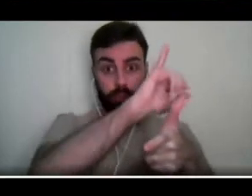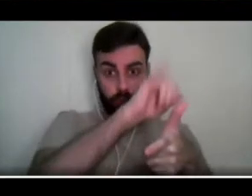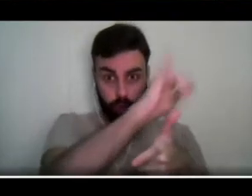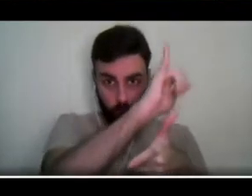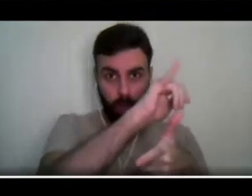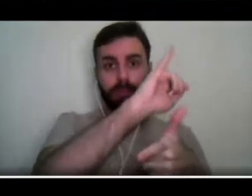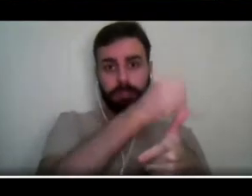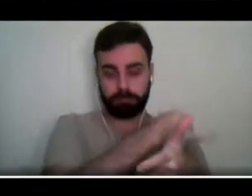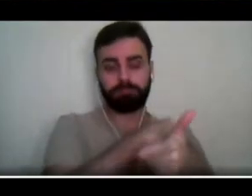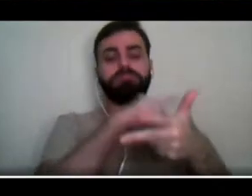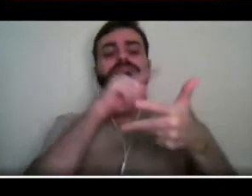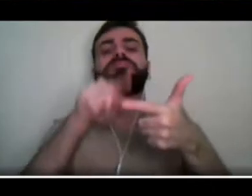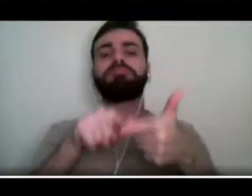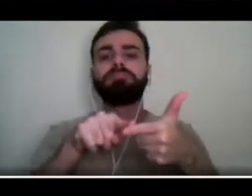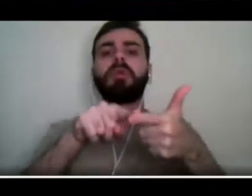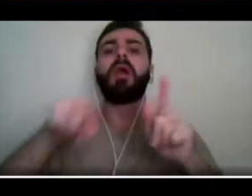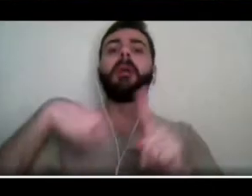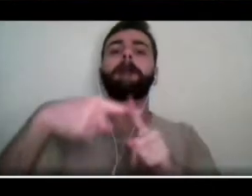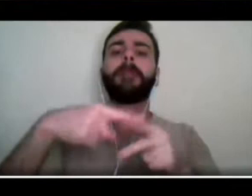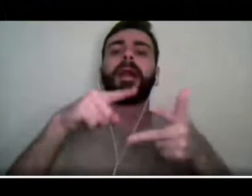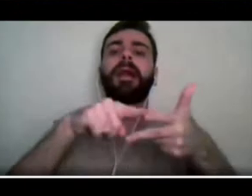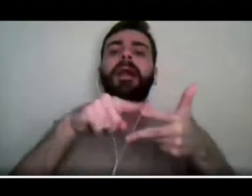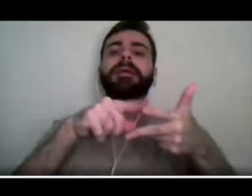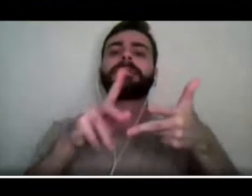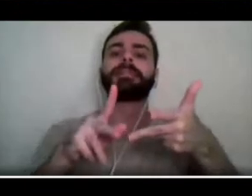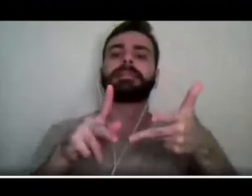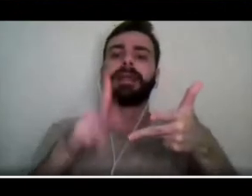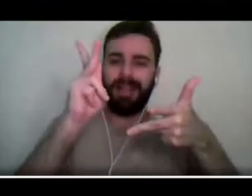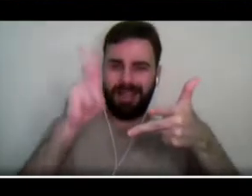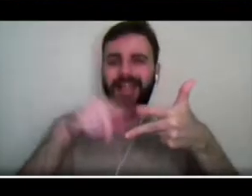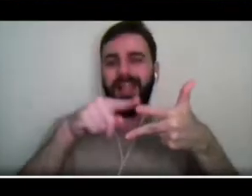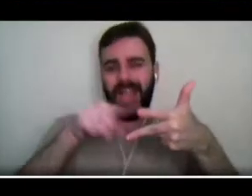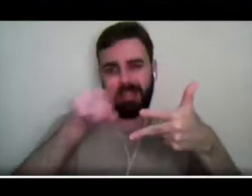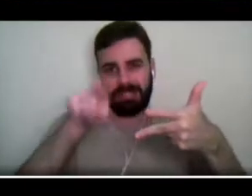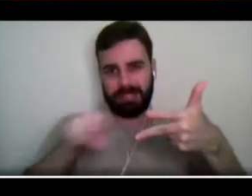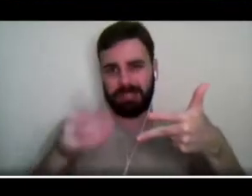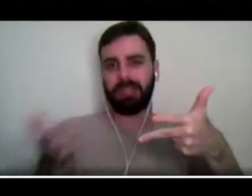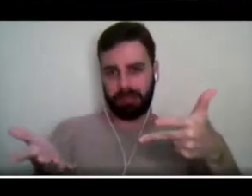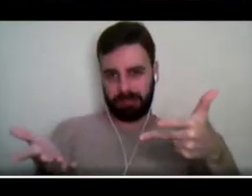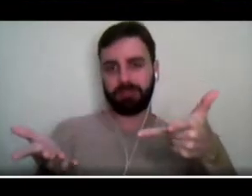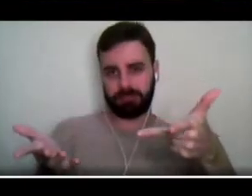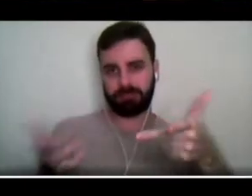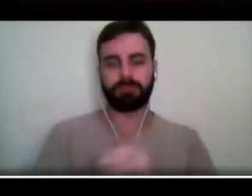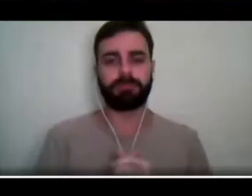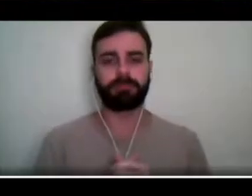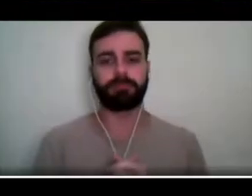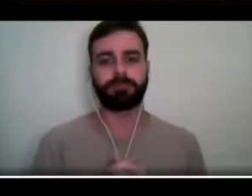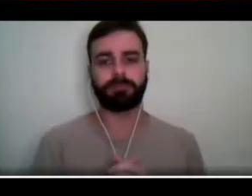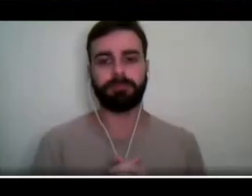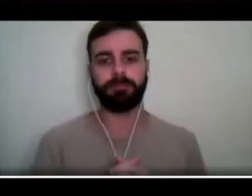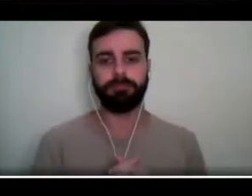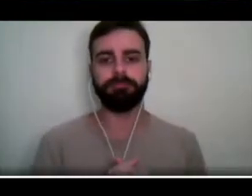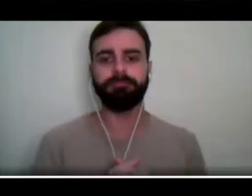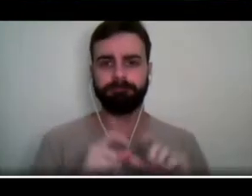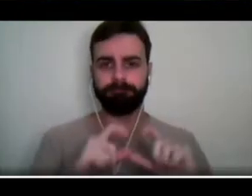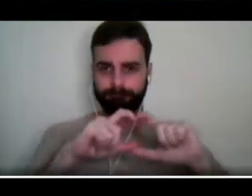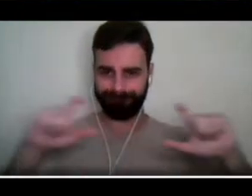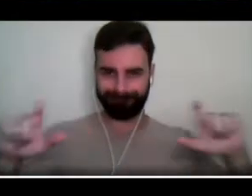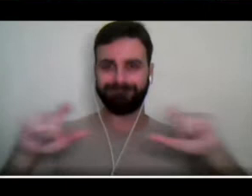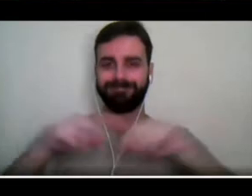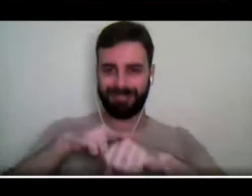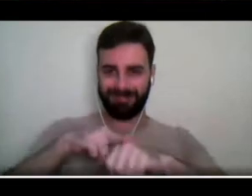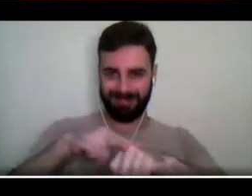mais um vetor velocidade média z na direção K, certo?